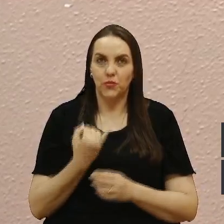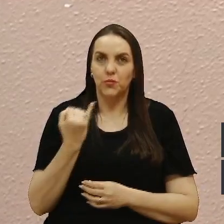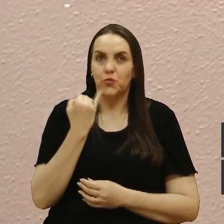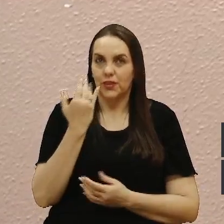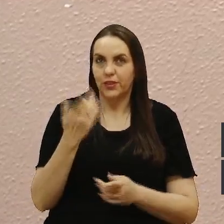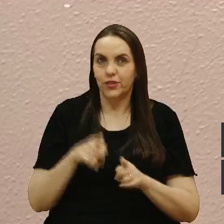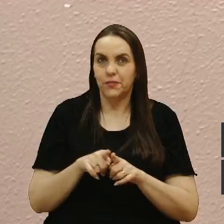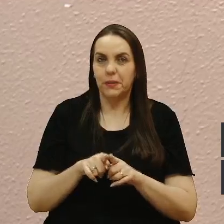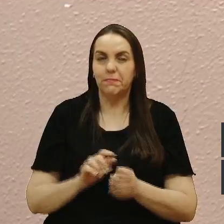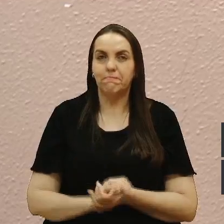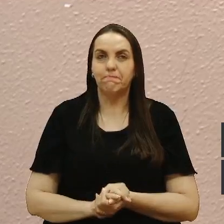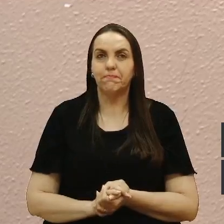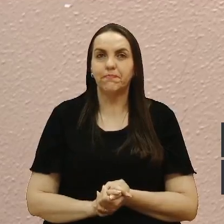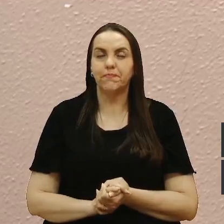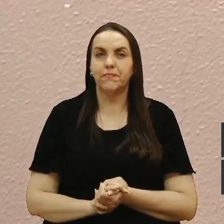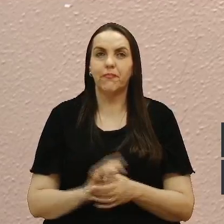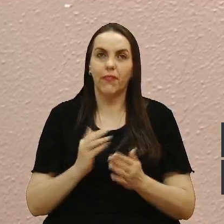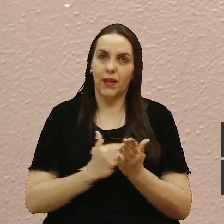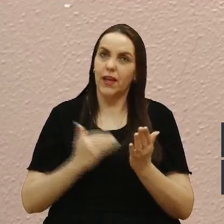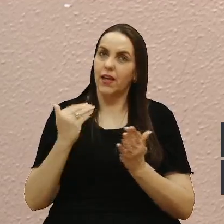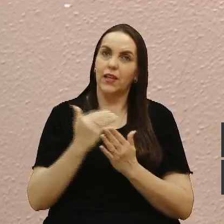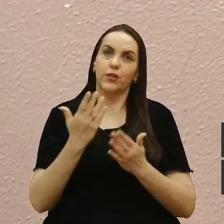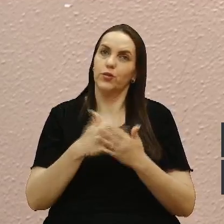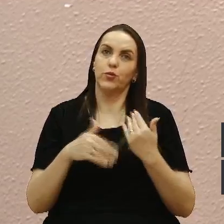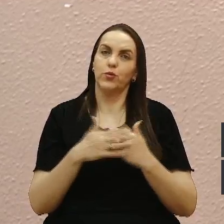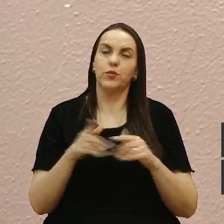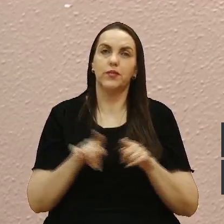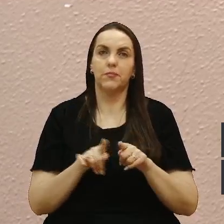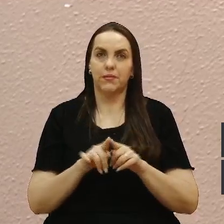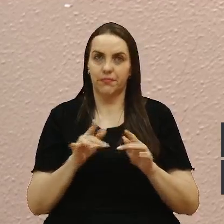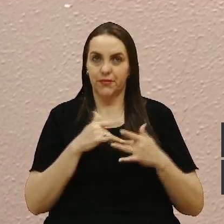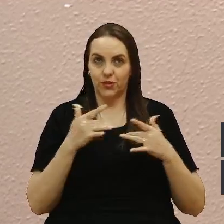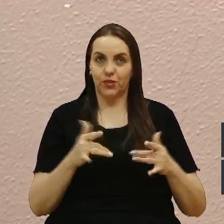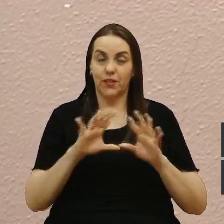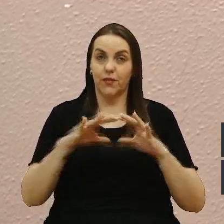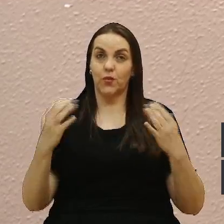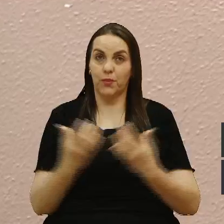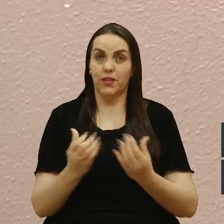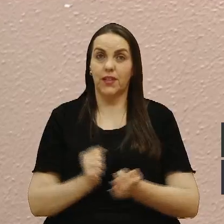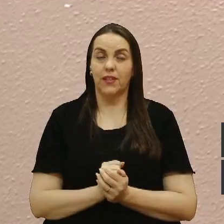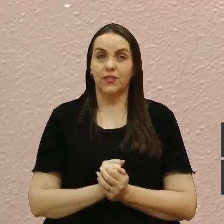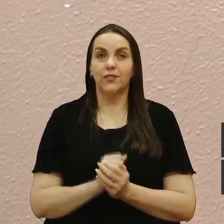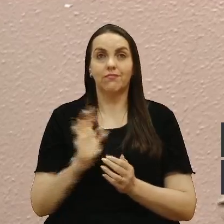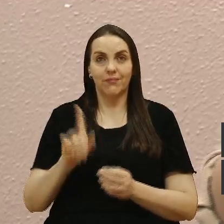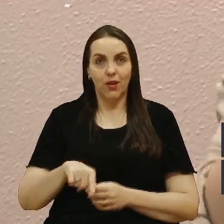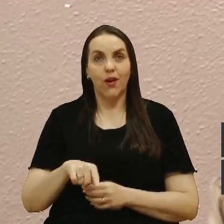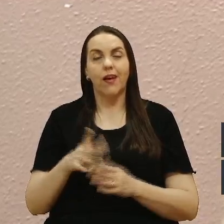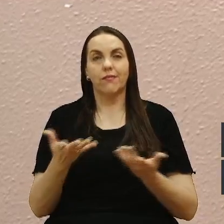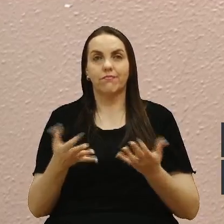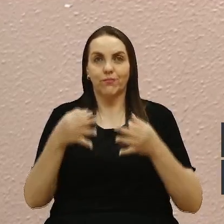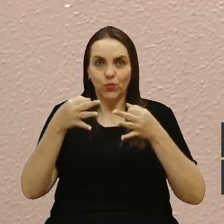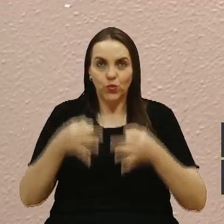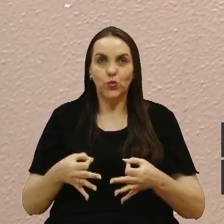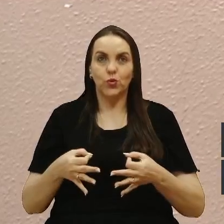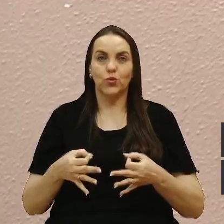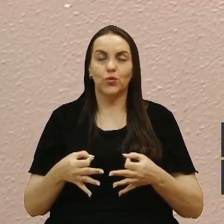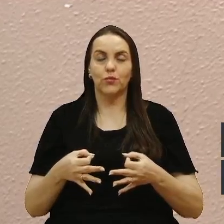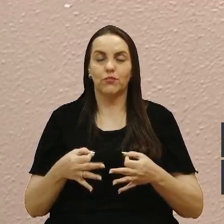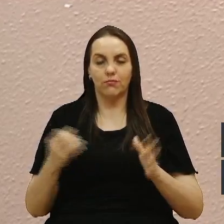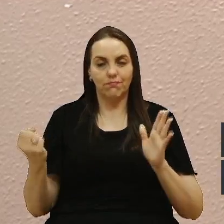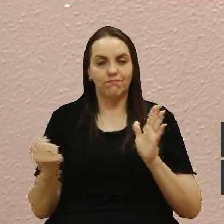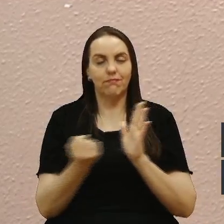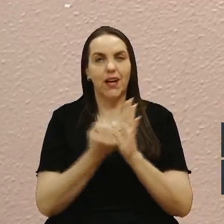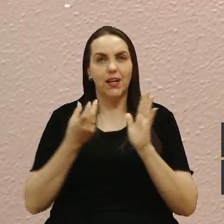significativa, e, além de tudo isso, né, também se dedicava à sua comunidade. Então, é extremamente justo eternizar o